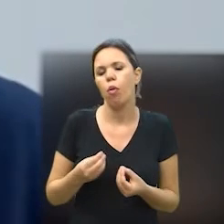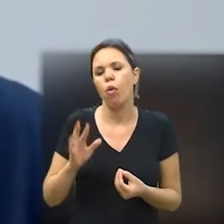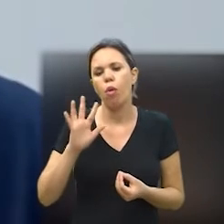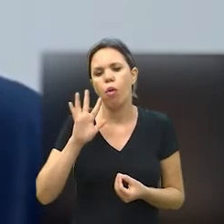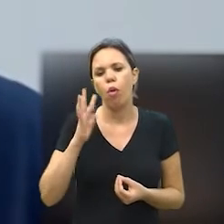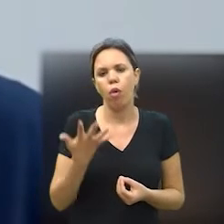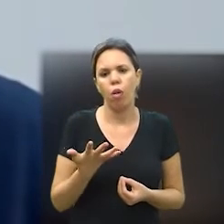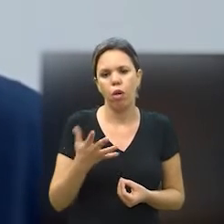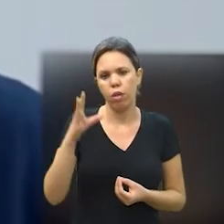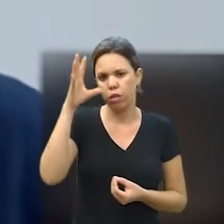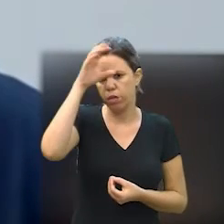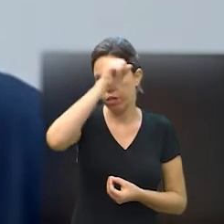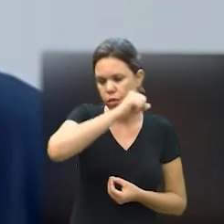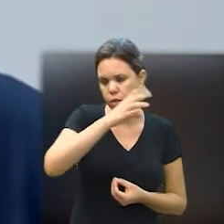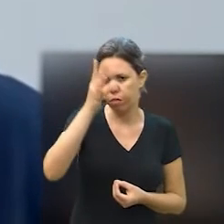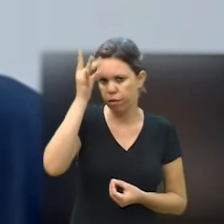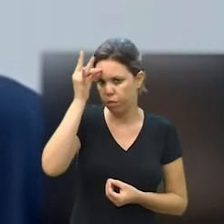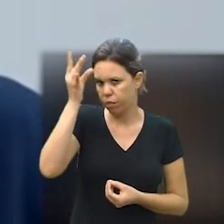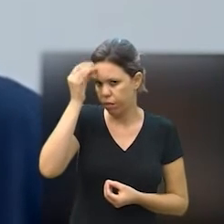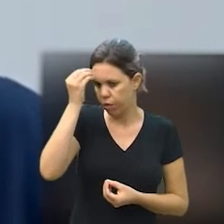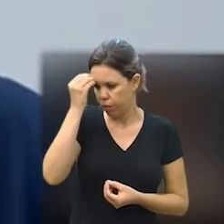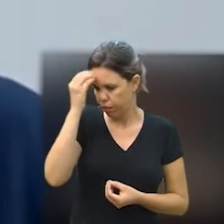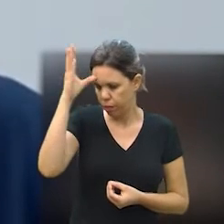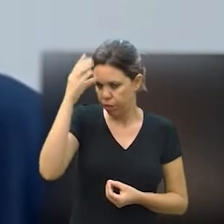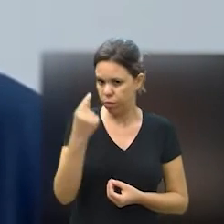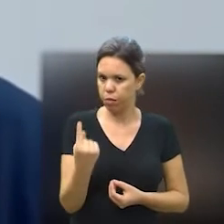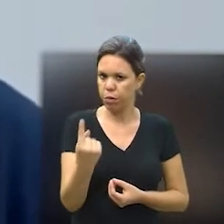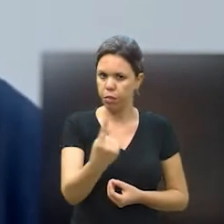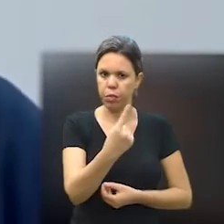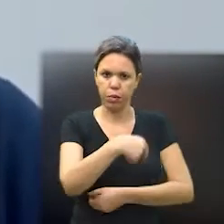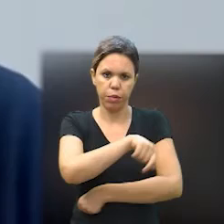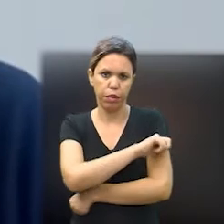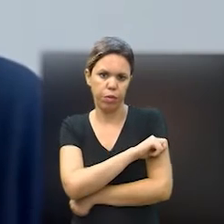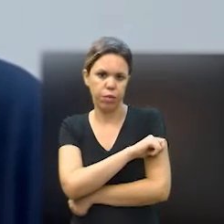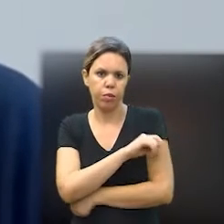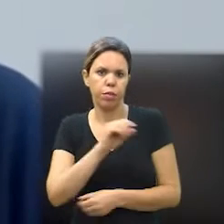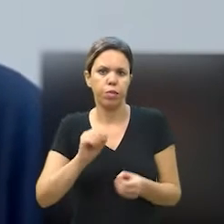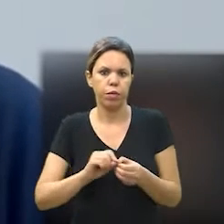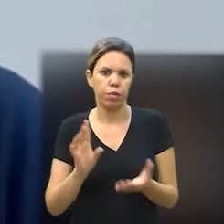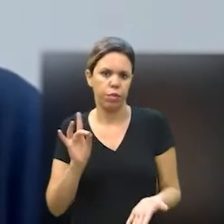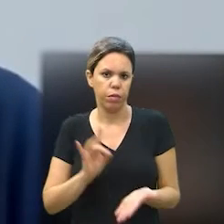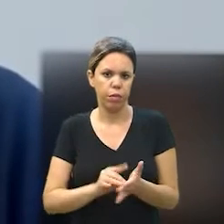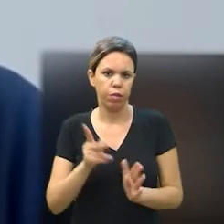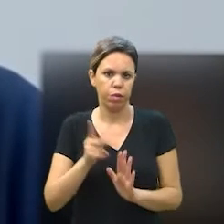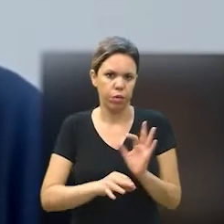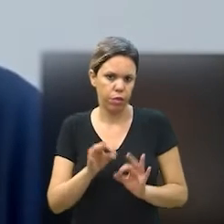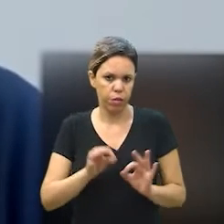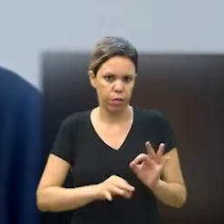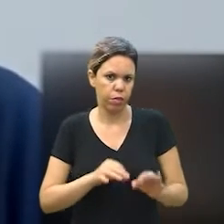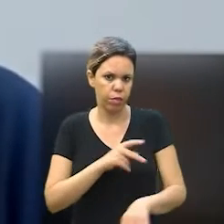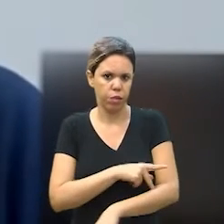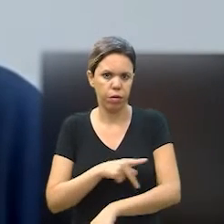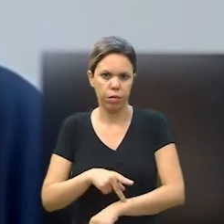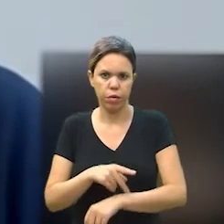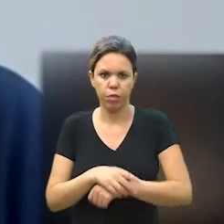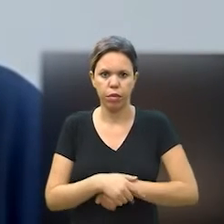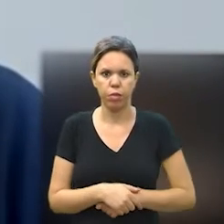dessa aprendizagem de cada aluno para a realização do planejamento